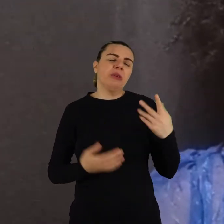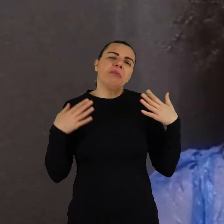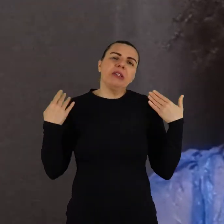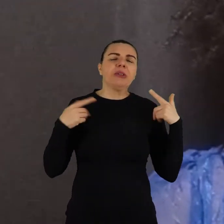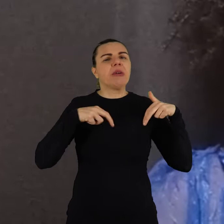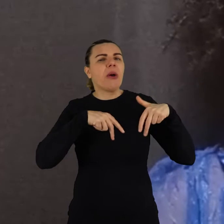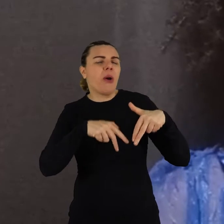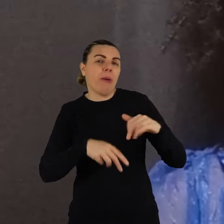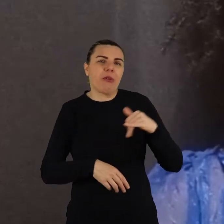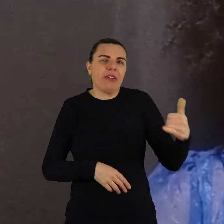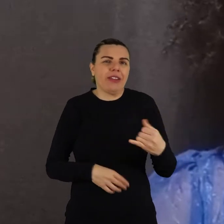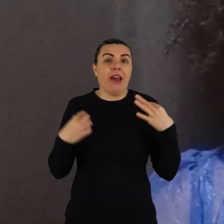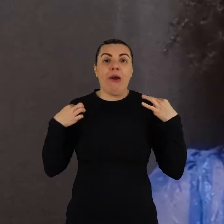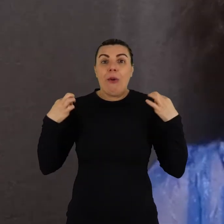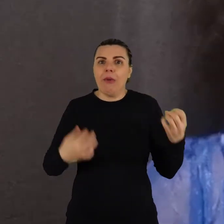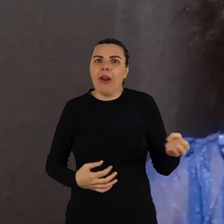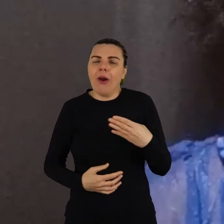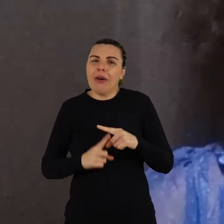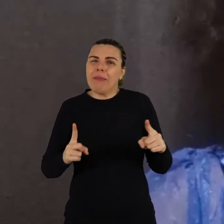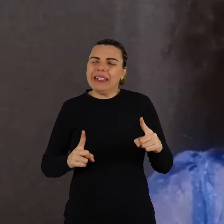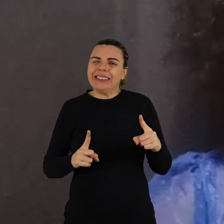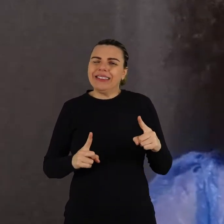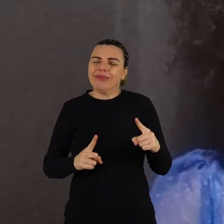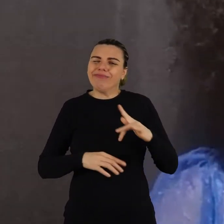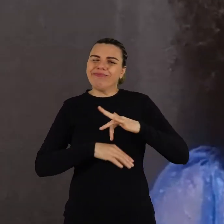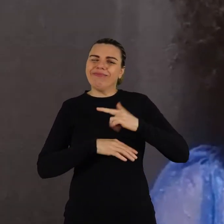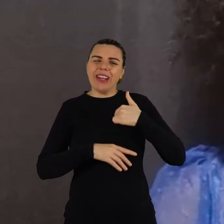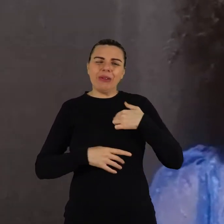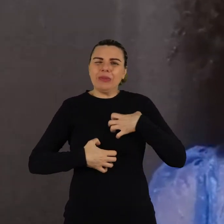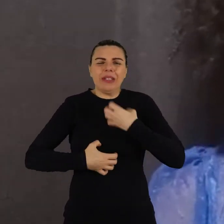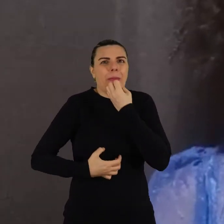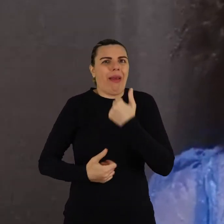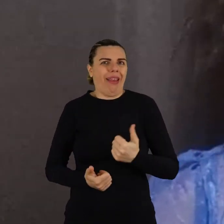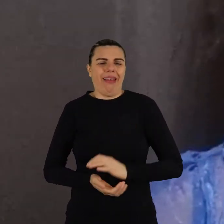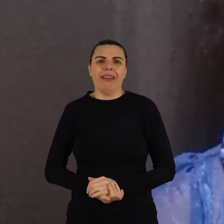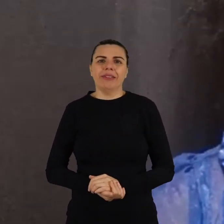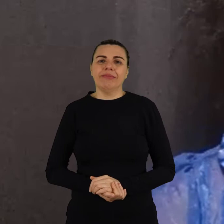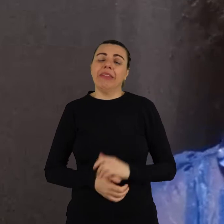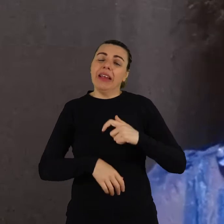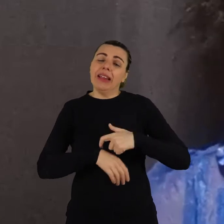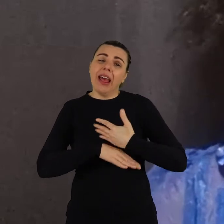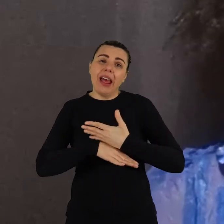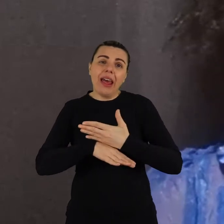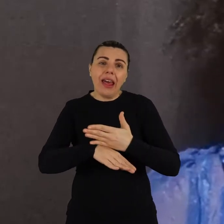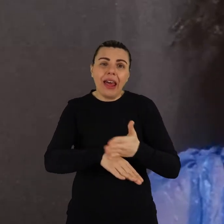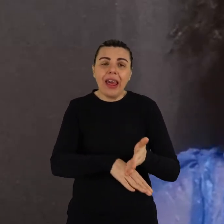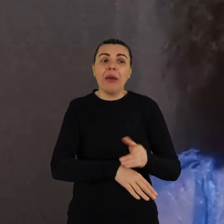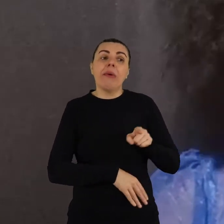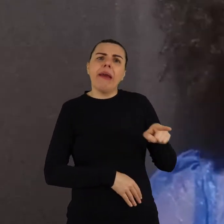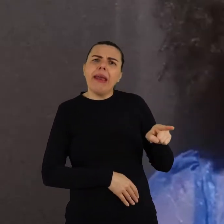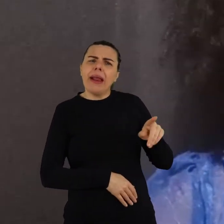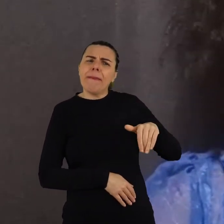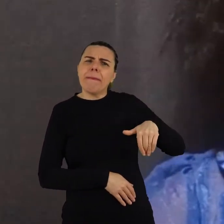para curtir com aquela roupa nova, mesmo que eu não estava me sentindo à vontade. Agora em tela inteira. O tempo foi passando, o Jota foi